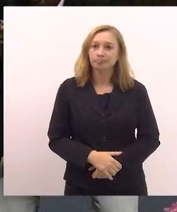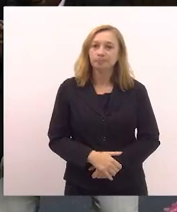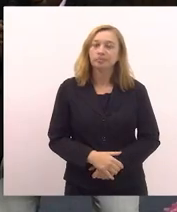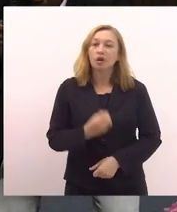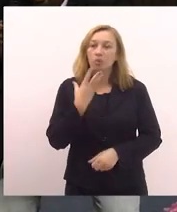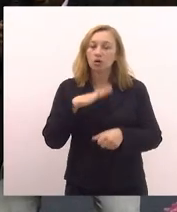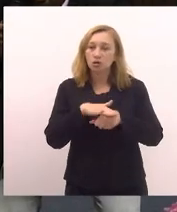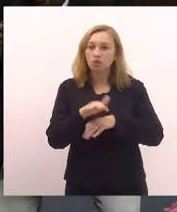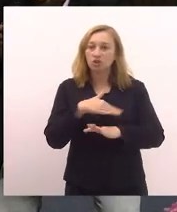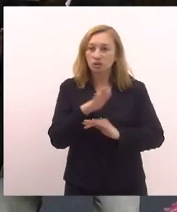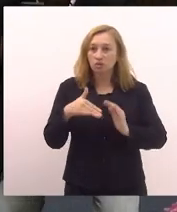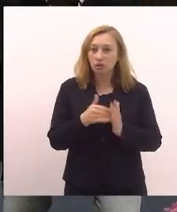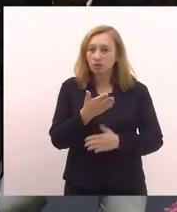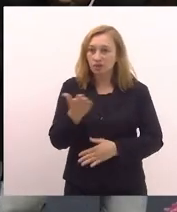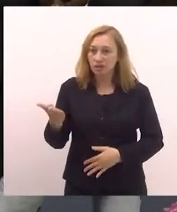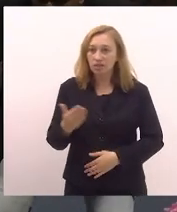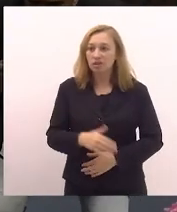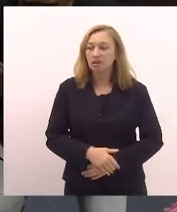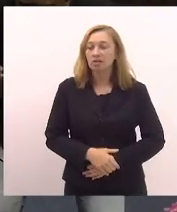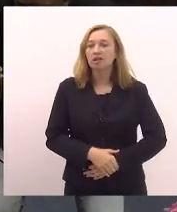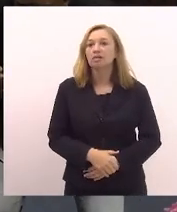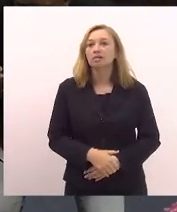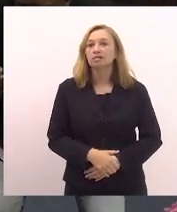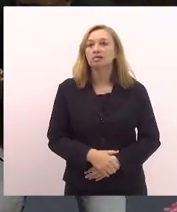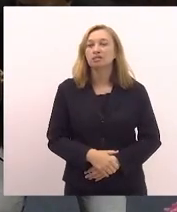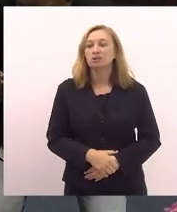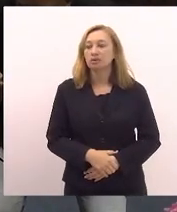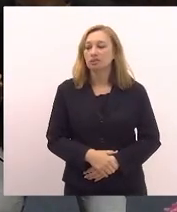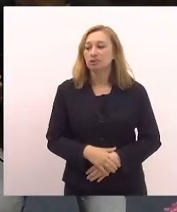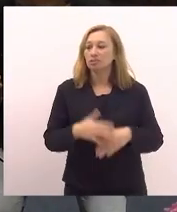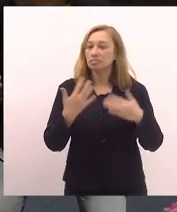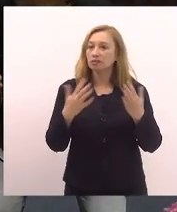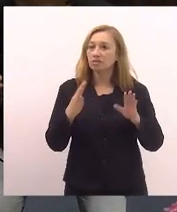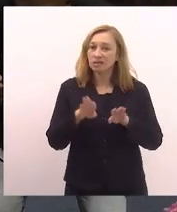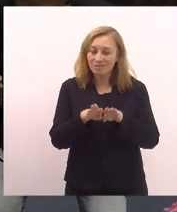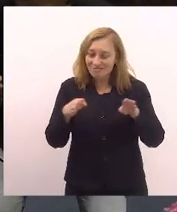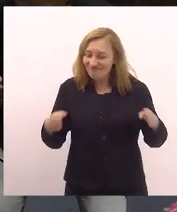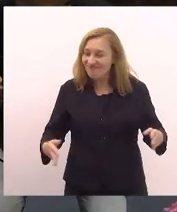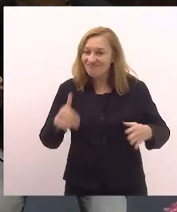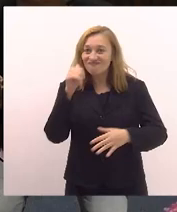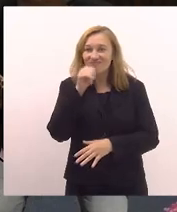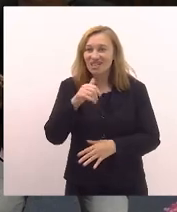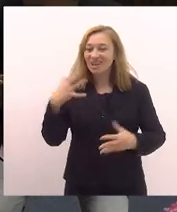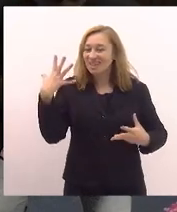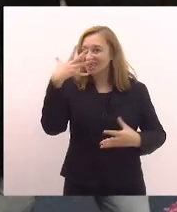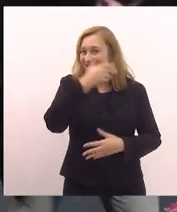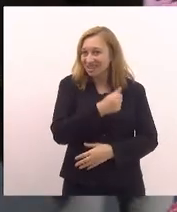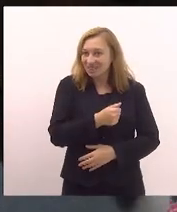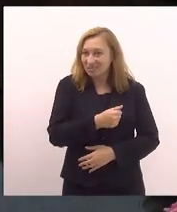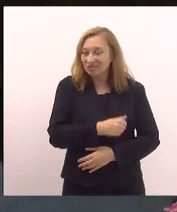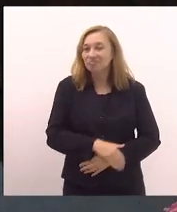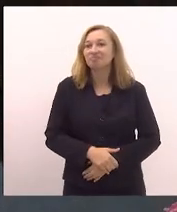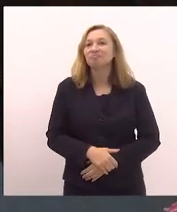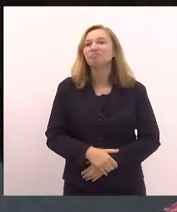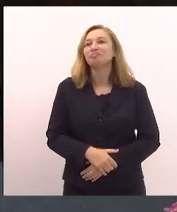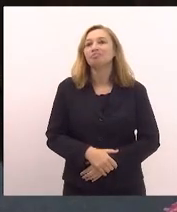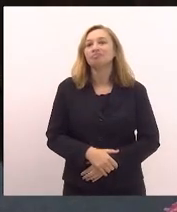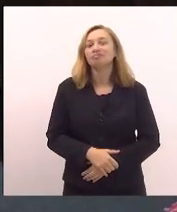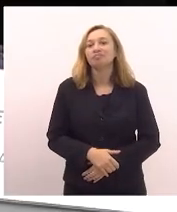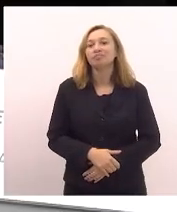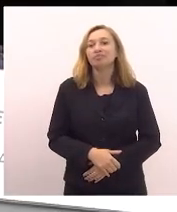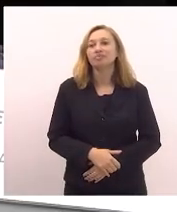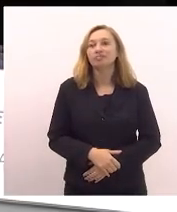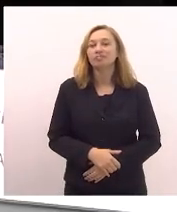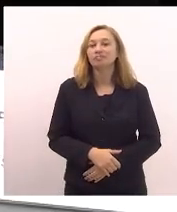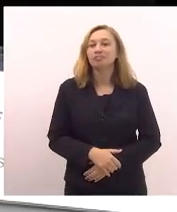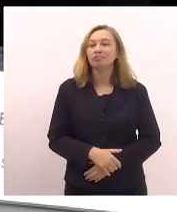Boa noite a todos e todas. Eu saúdo essa linda mesa de mulheres brilhantes. Vou quebrar